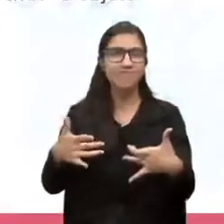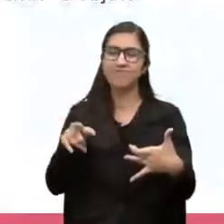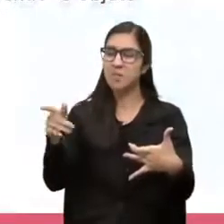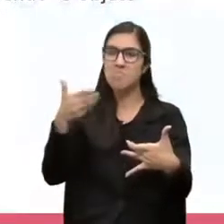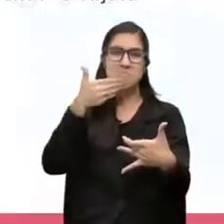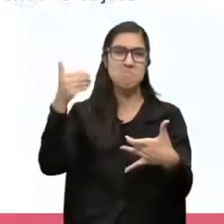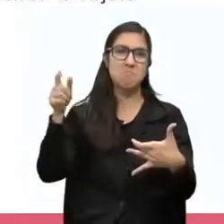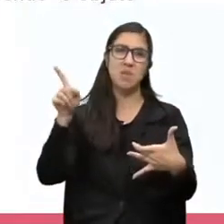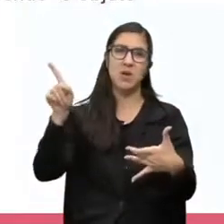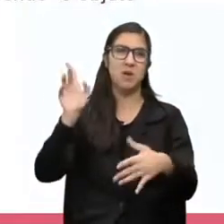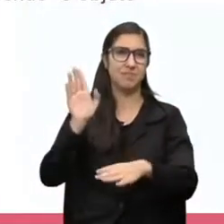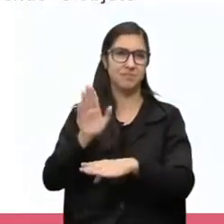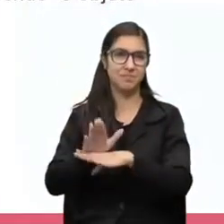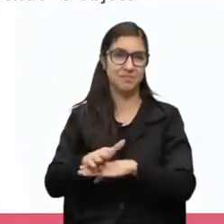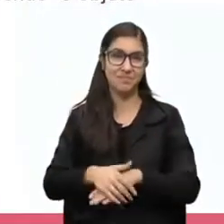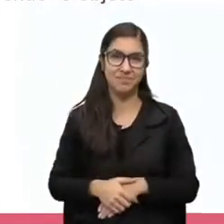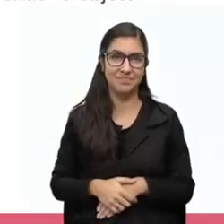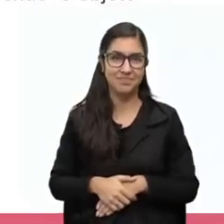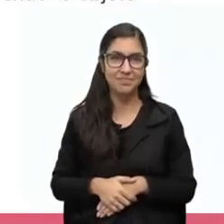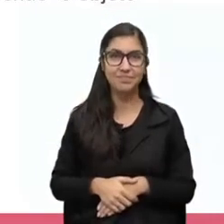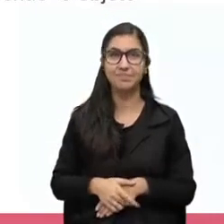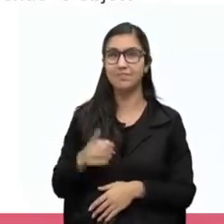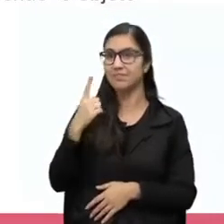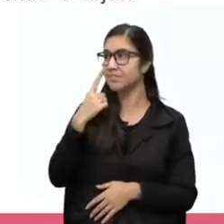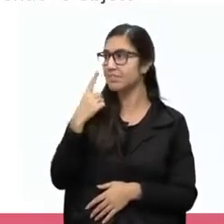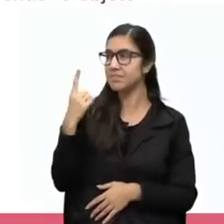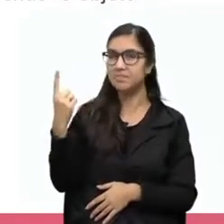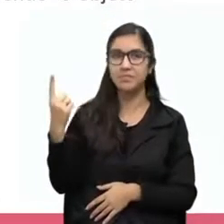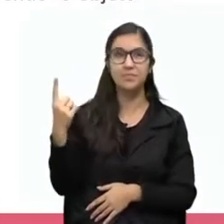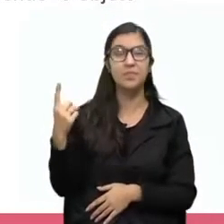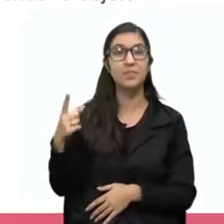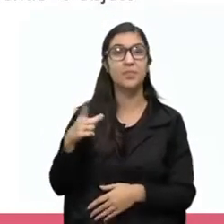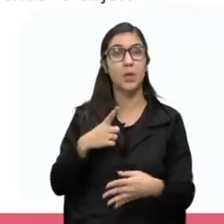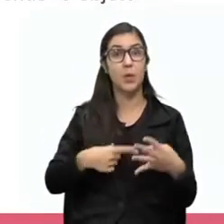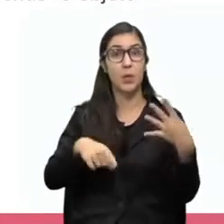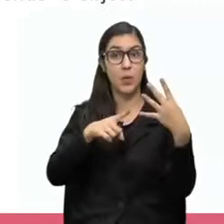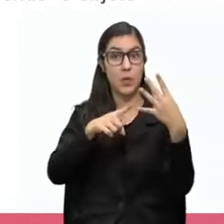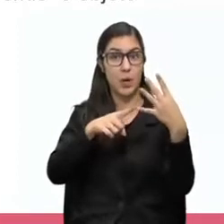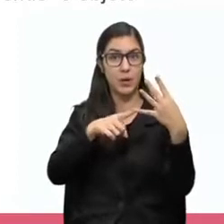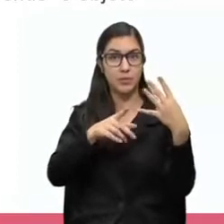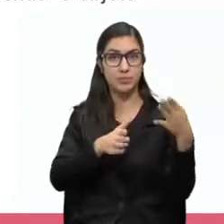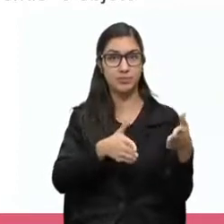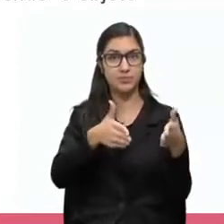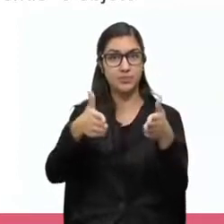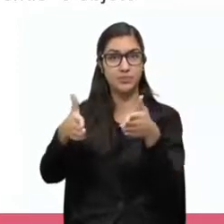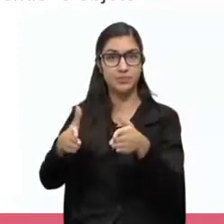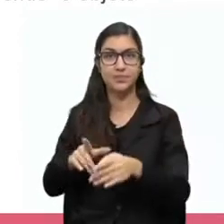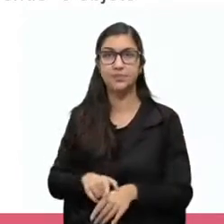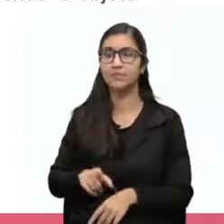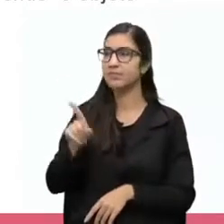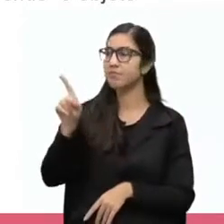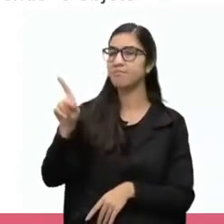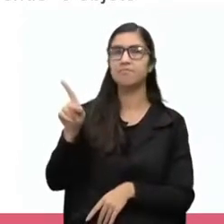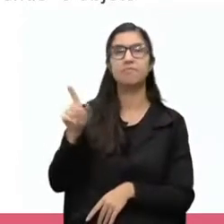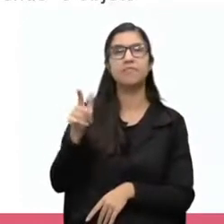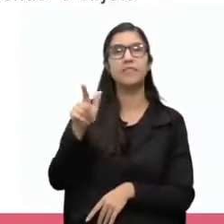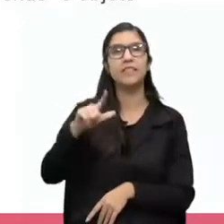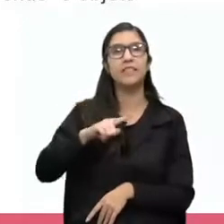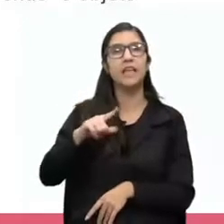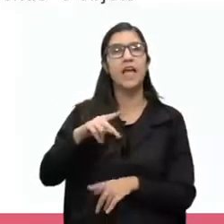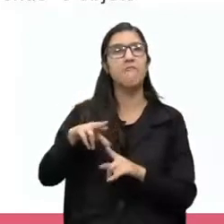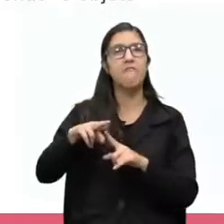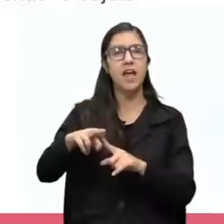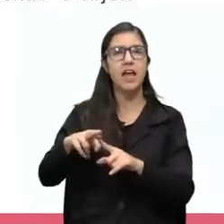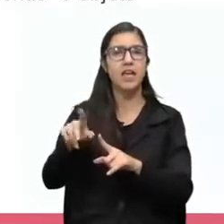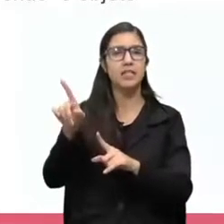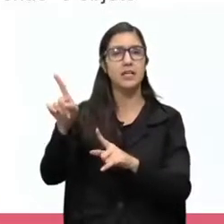nós entendermos a quarta fase de Van Dyck, referência não representativa. Depois eu